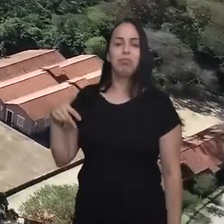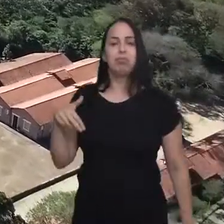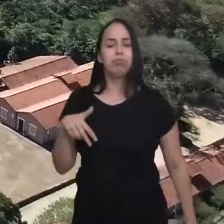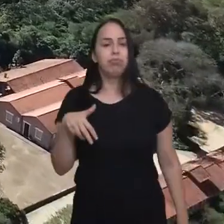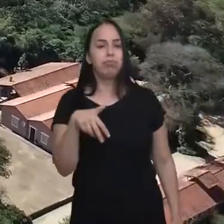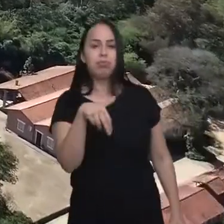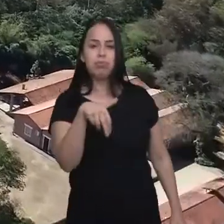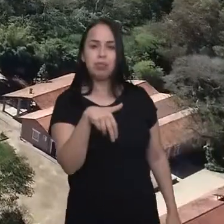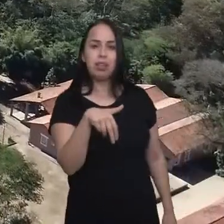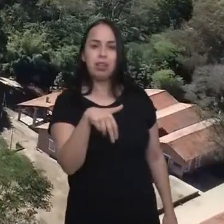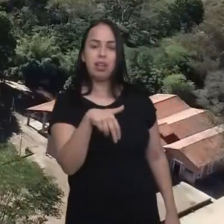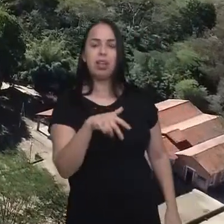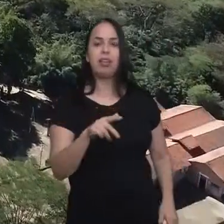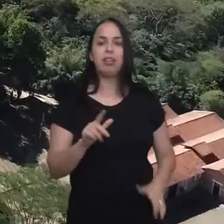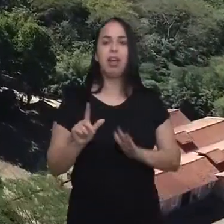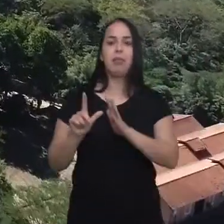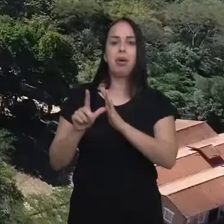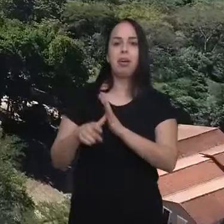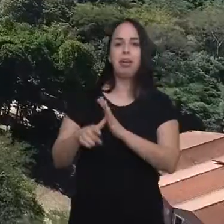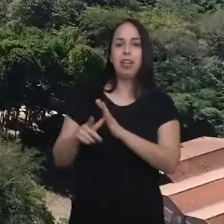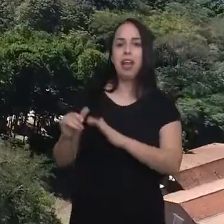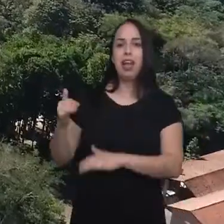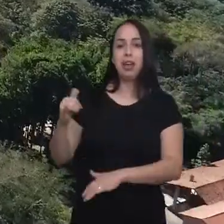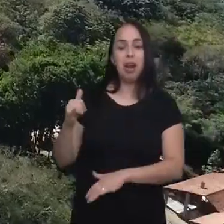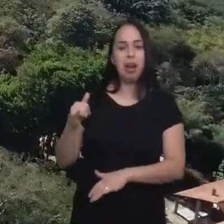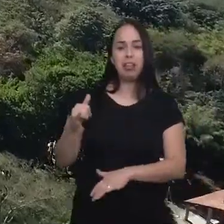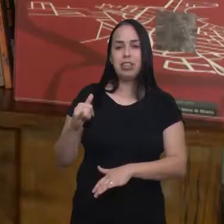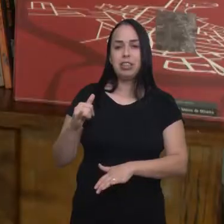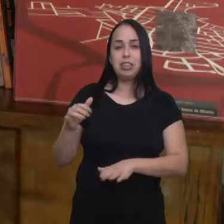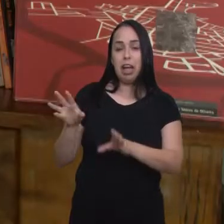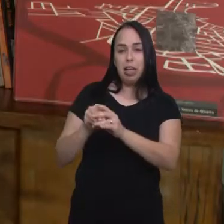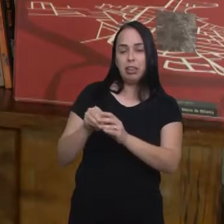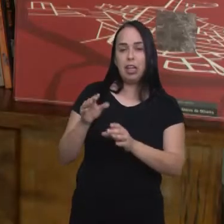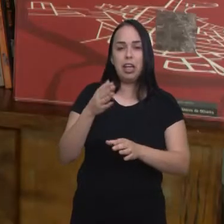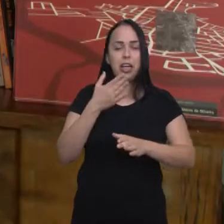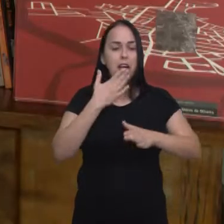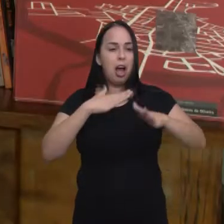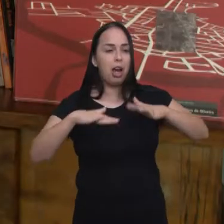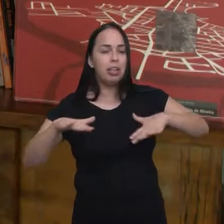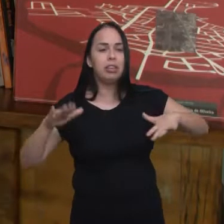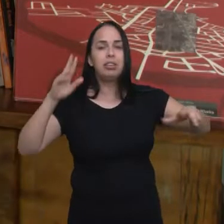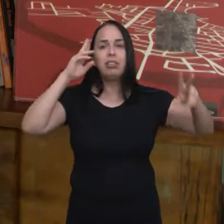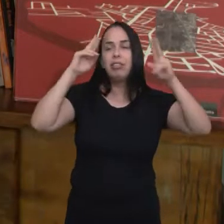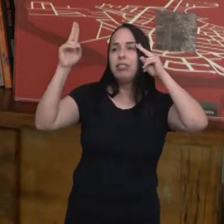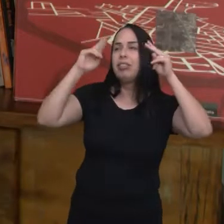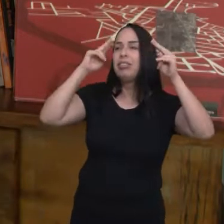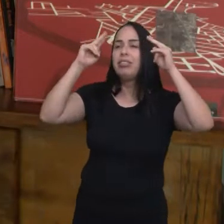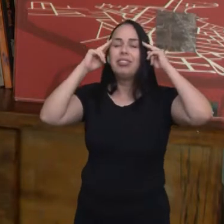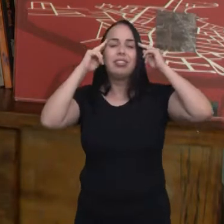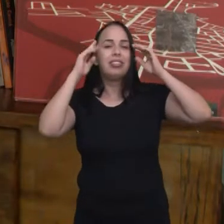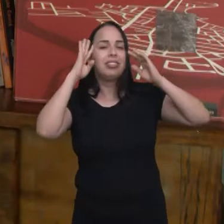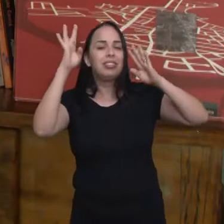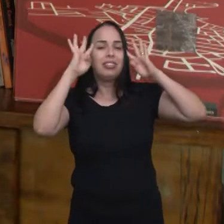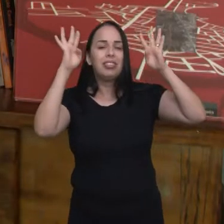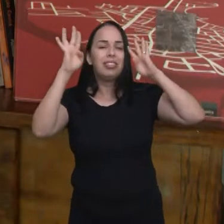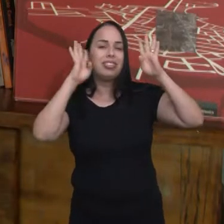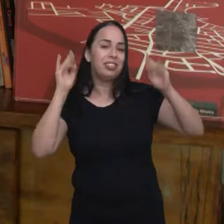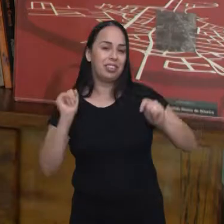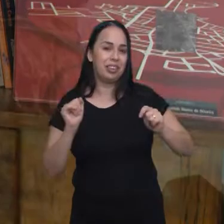ali. Outrora, Santana era um bairro cheio de meninos com sonhos abstratos e denotava um bairro alegre e cheio de